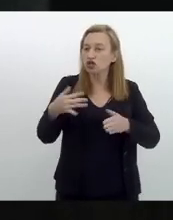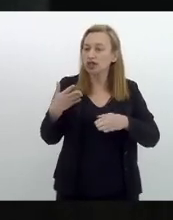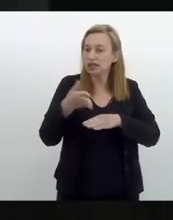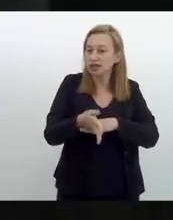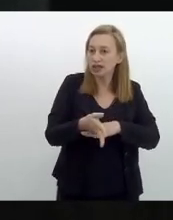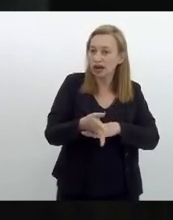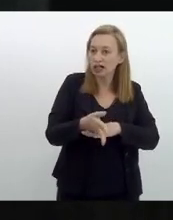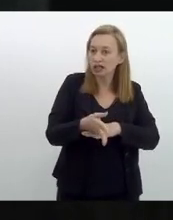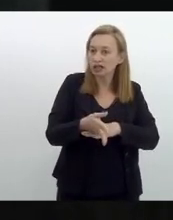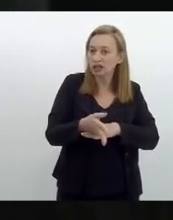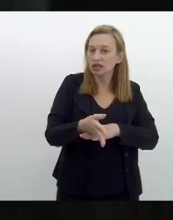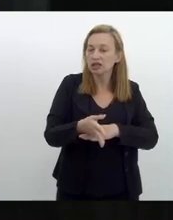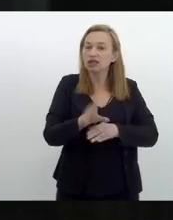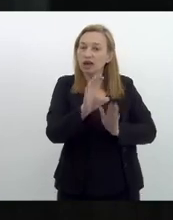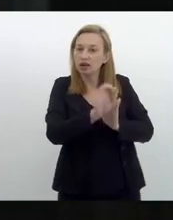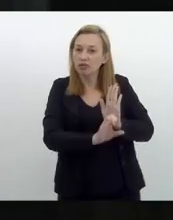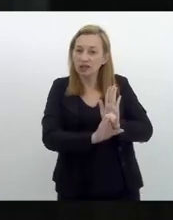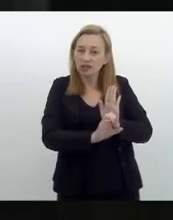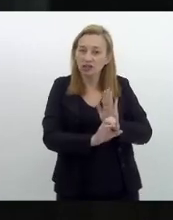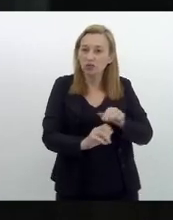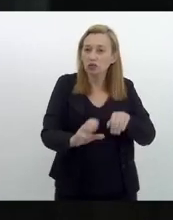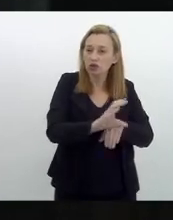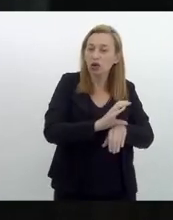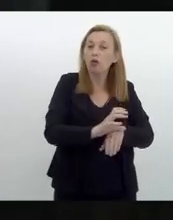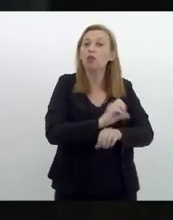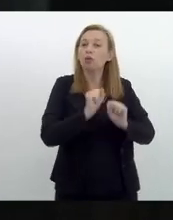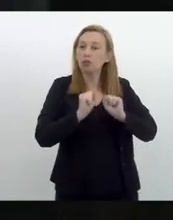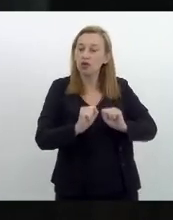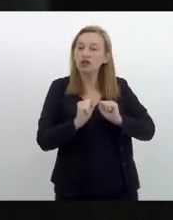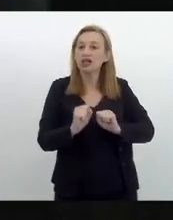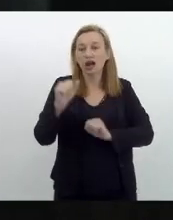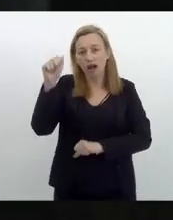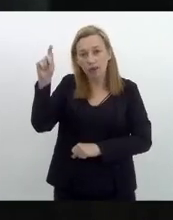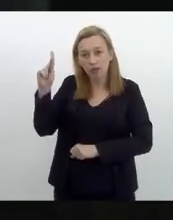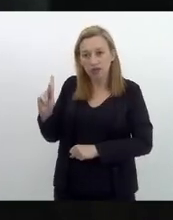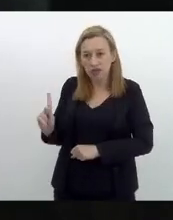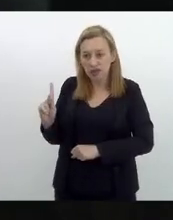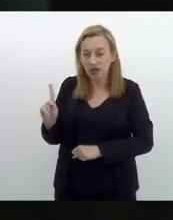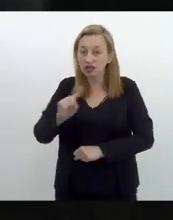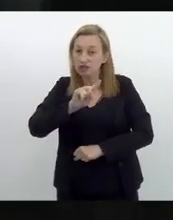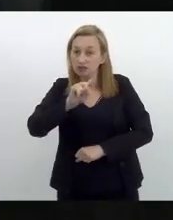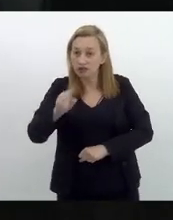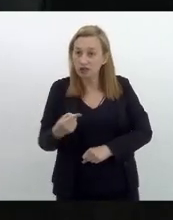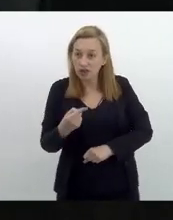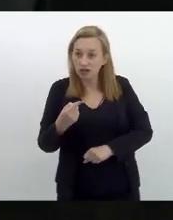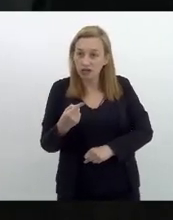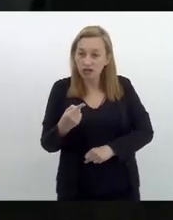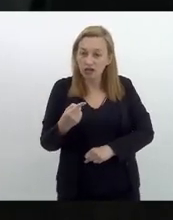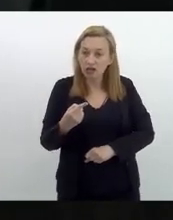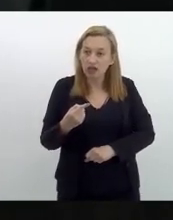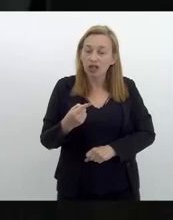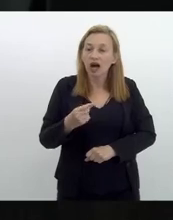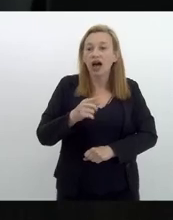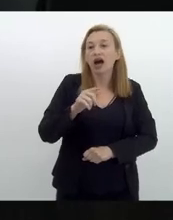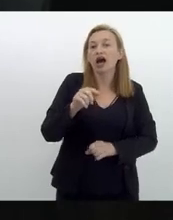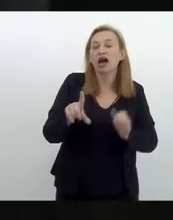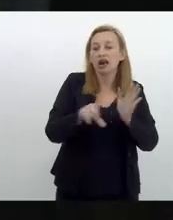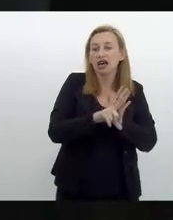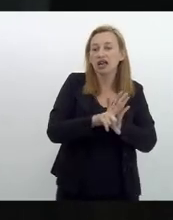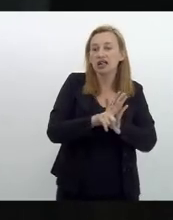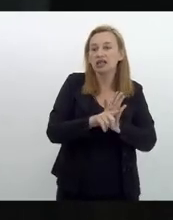em vigor desta emenda condicional poderão aposentar-se vírgula na forma da lei complementar 51